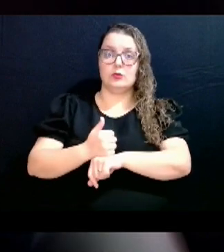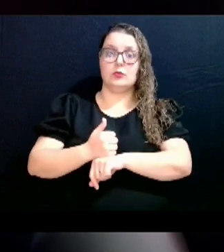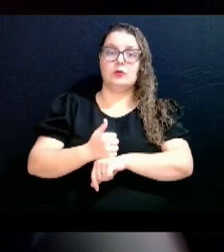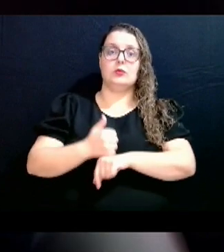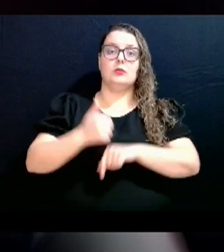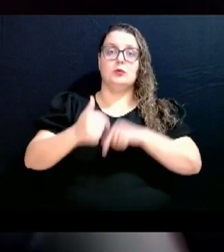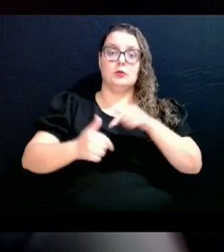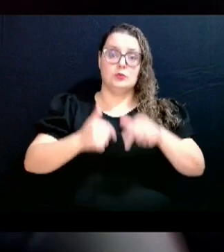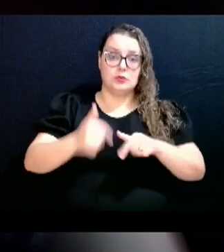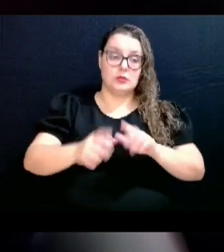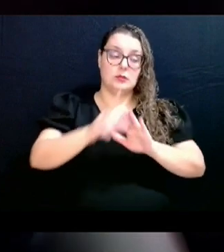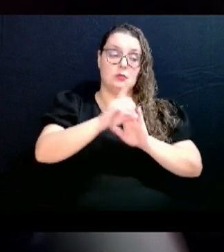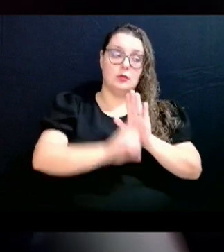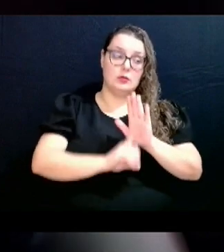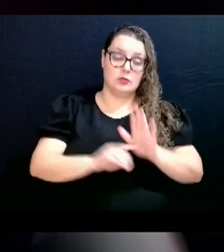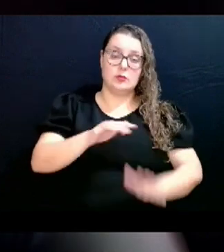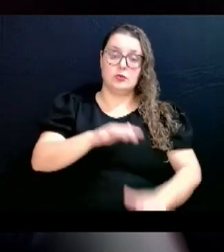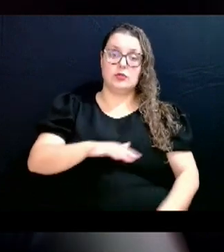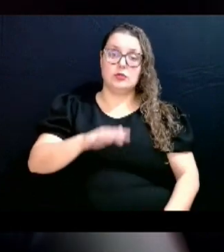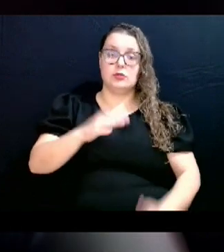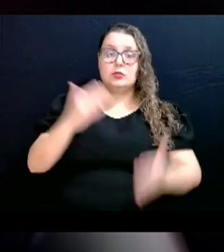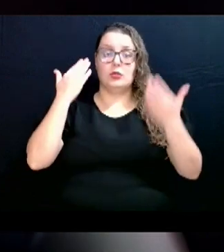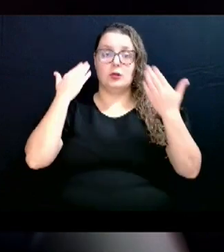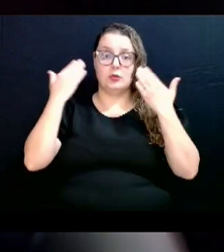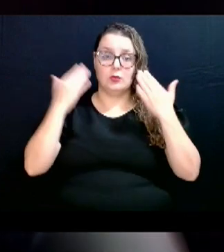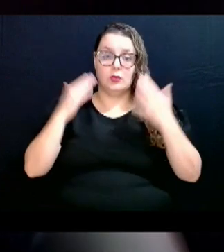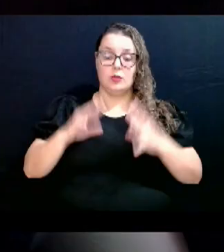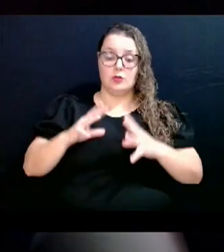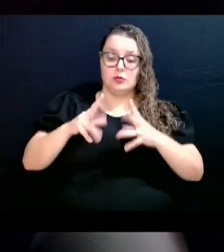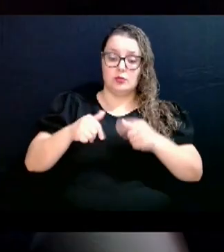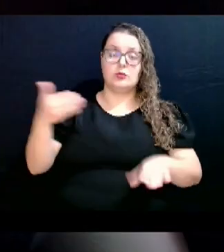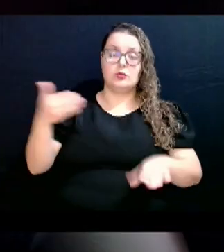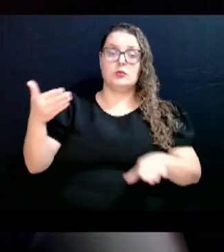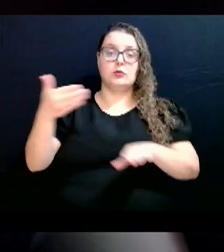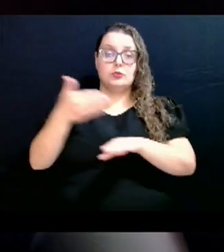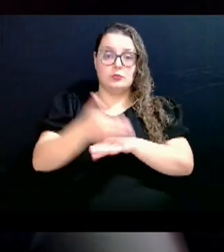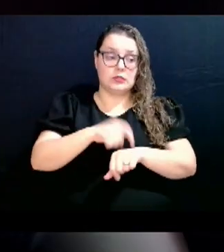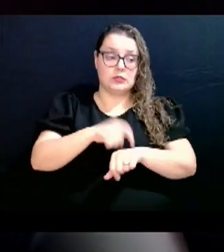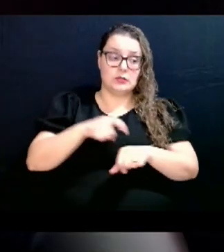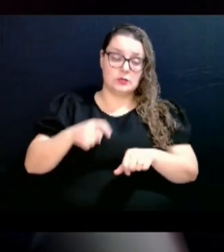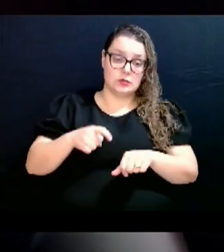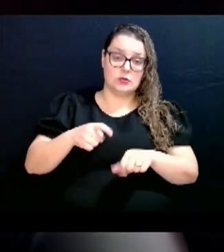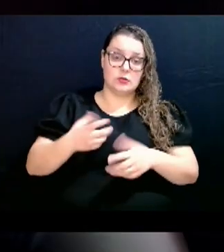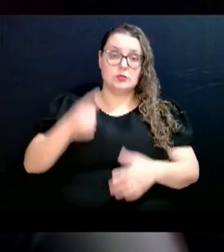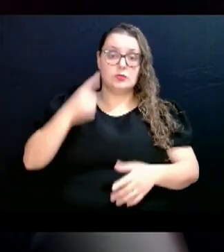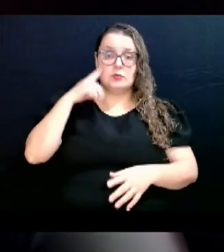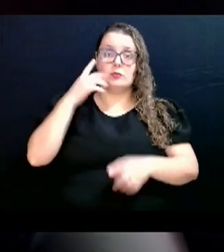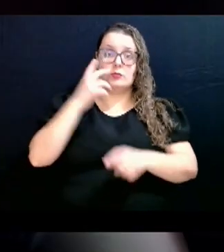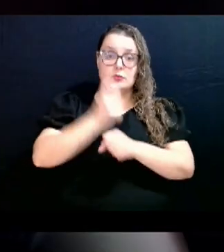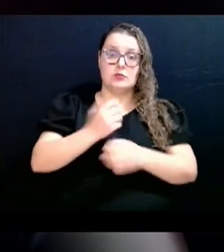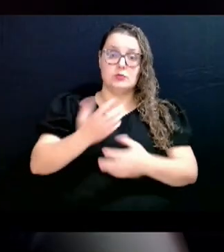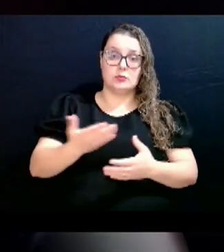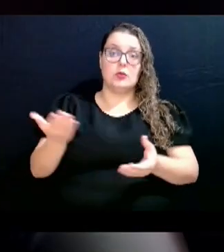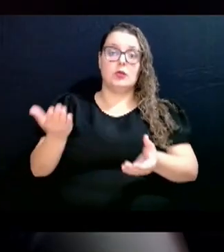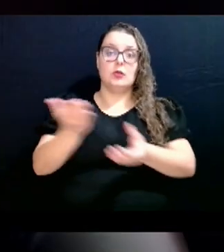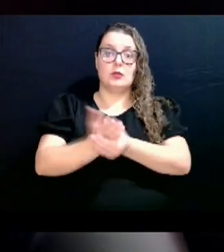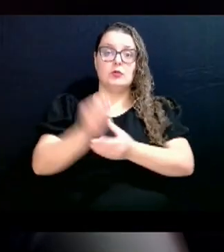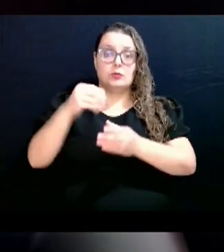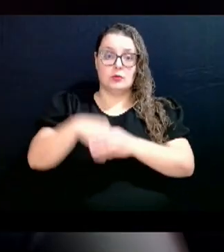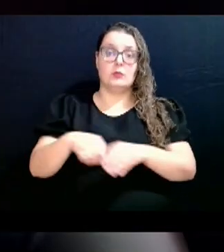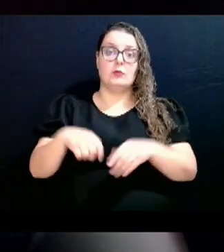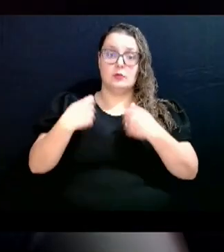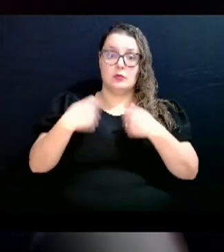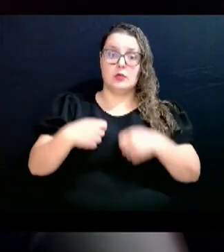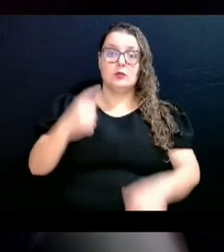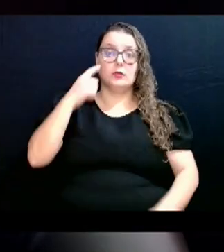direito, a psicologia, todo mundo que participa de uma forma geral no processo, precisa pensar